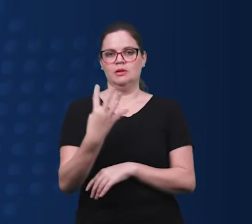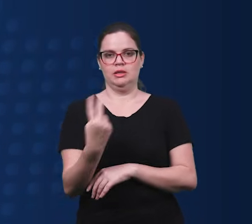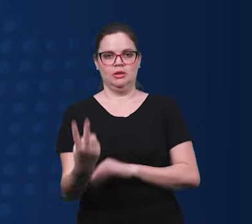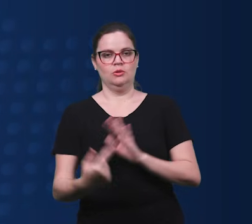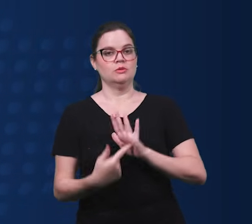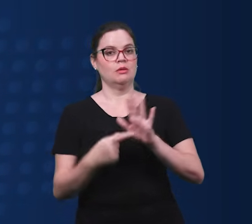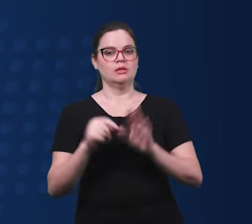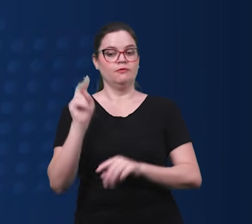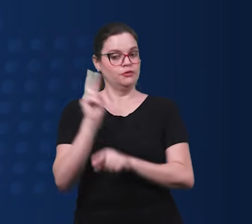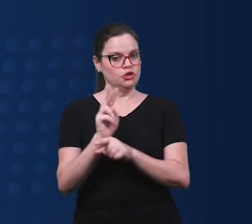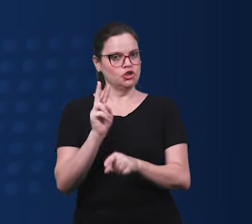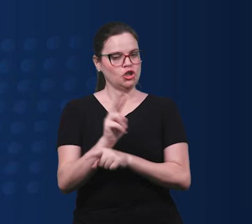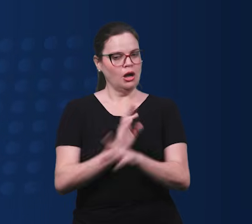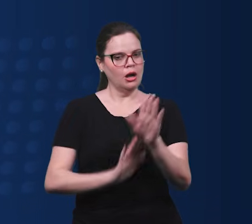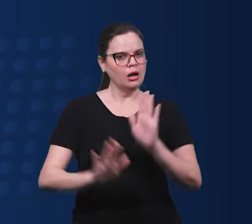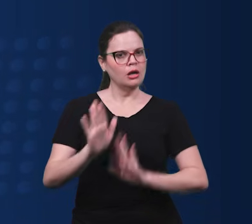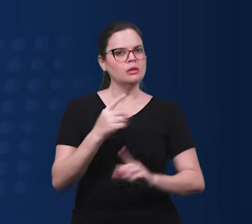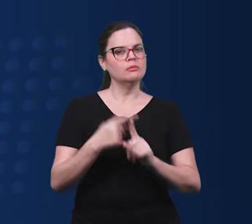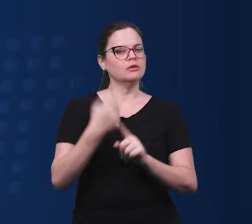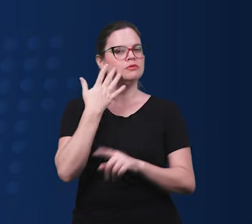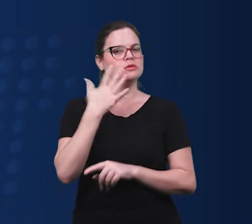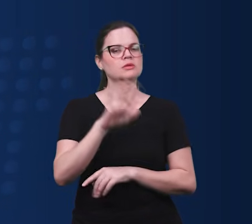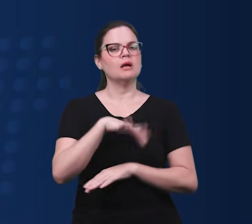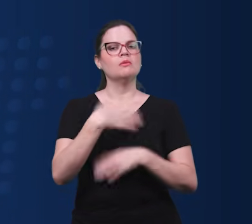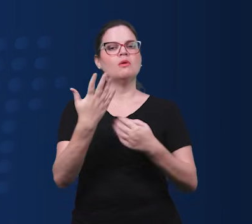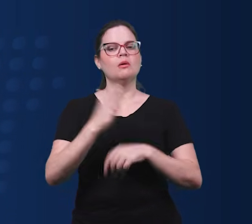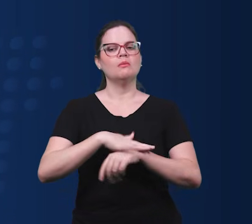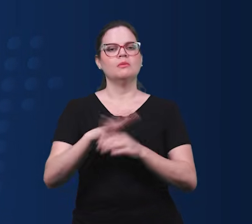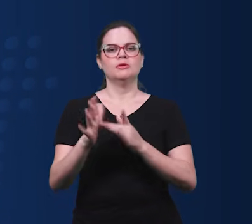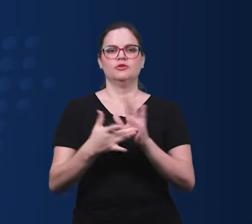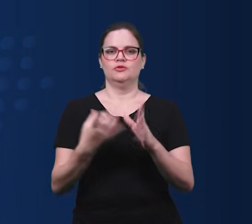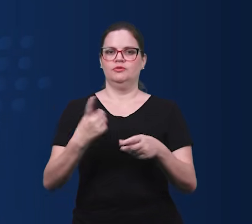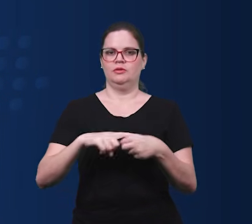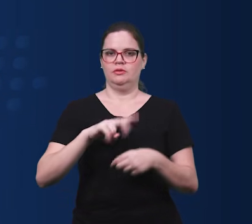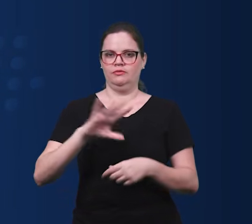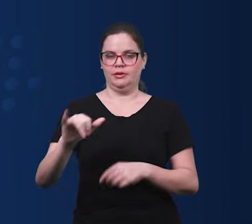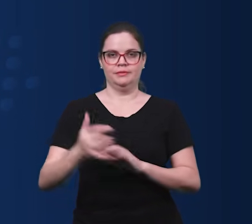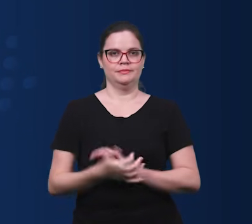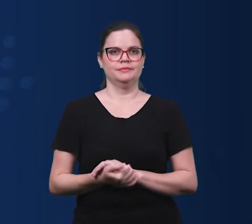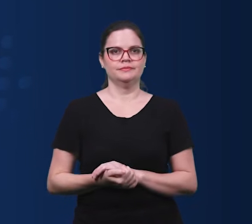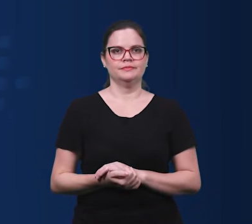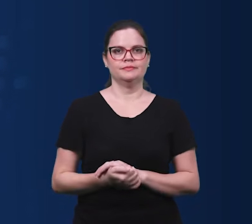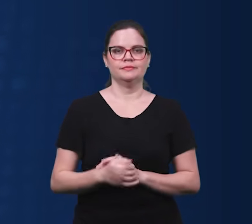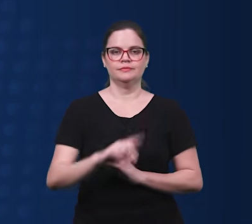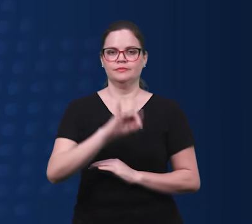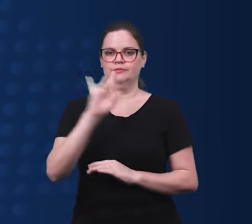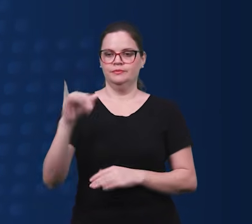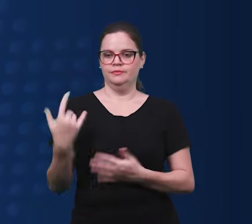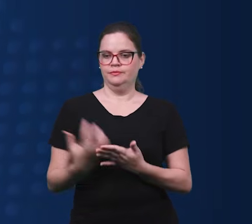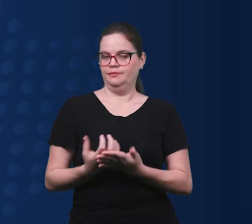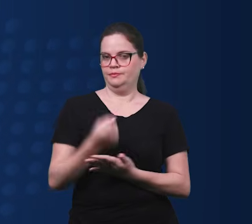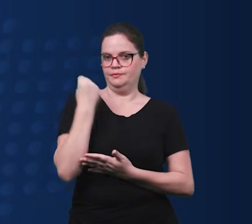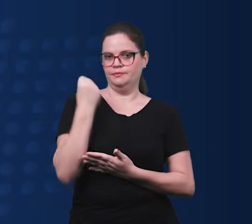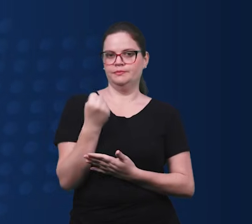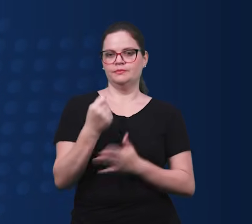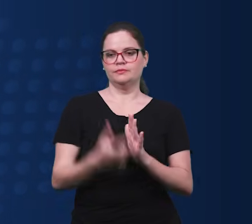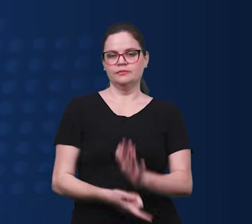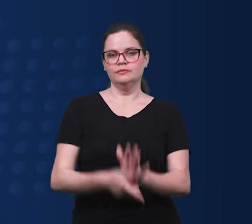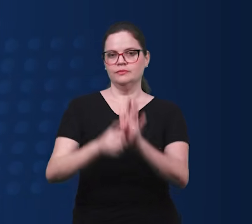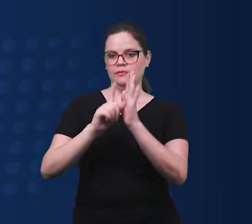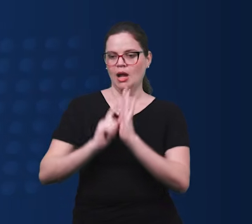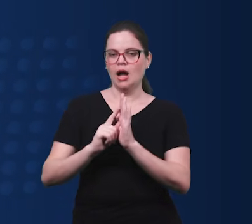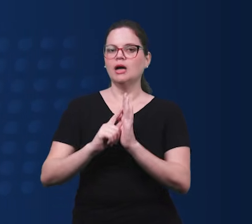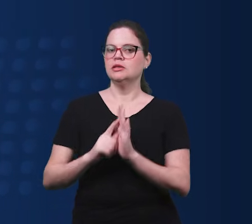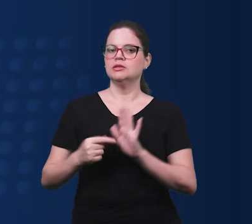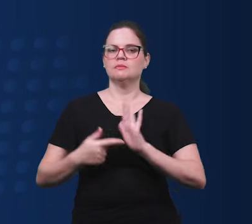vigiai, pois porque não sabeis a que hora há de vir o vosso Senhor. Quanto ao arrebatamento da igreja, os ensinos